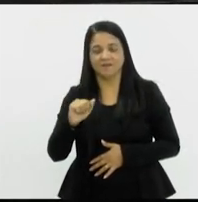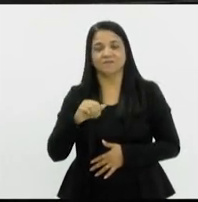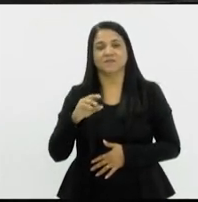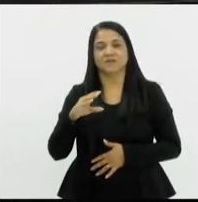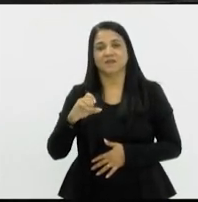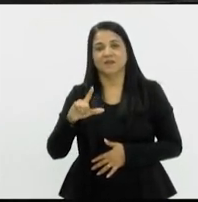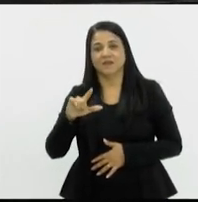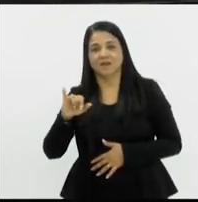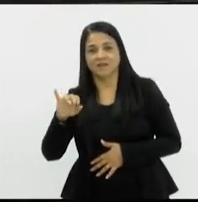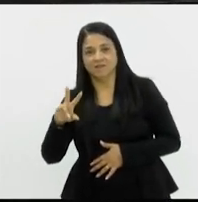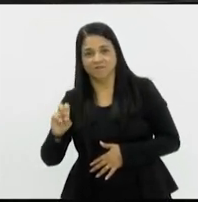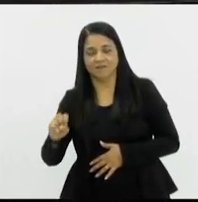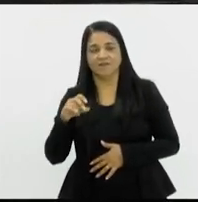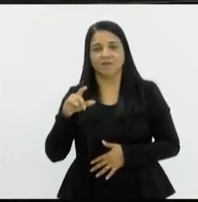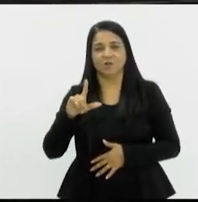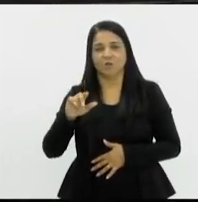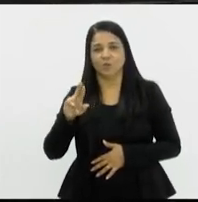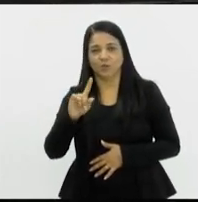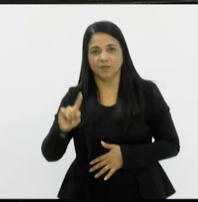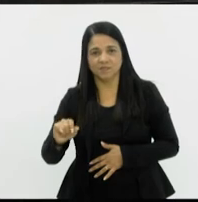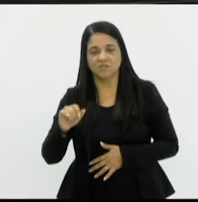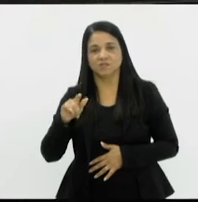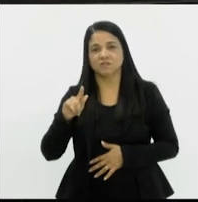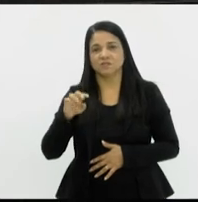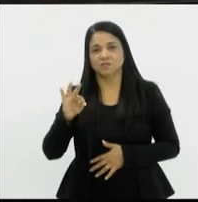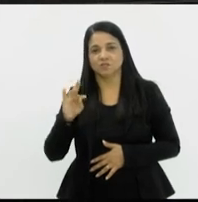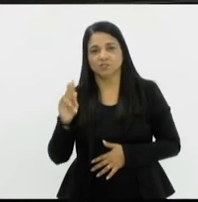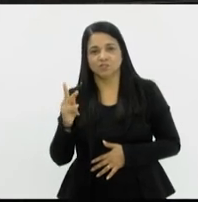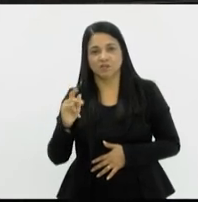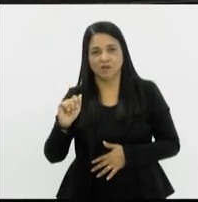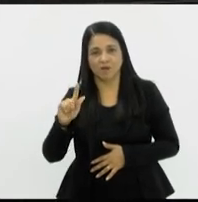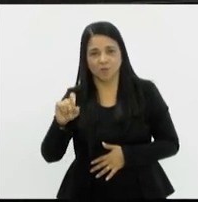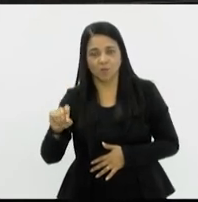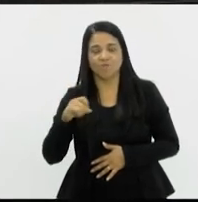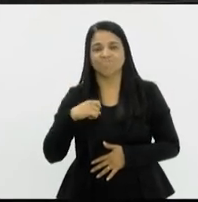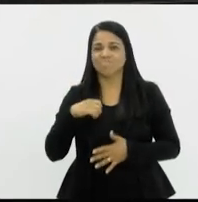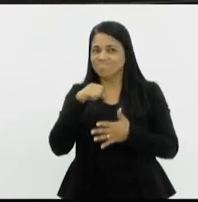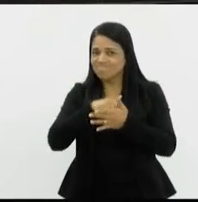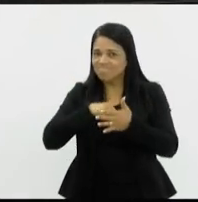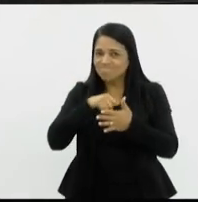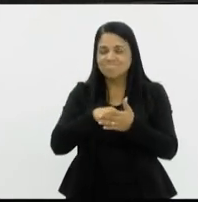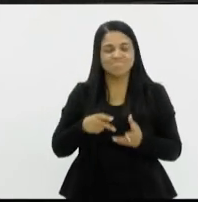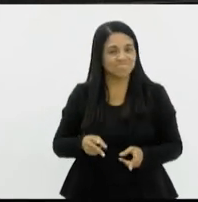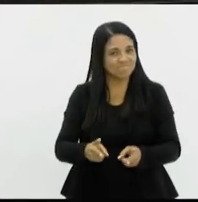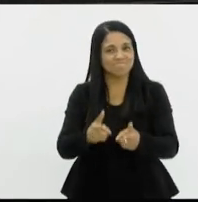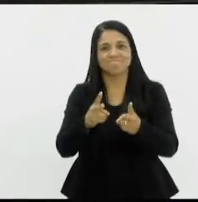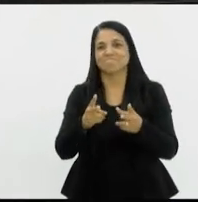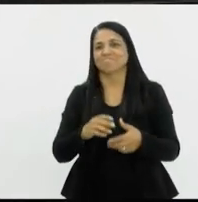Cliver, Luiz, Tiago, guerreiros incansáveis.